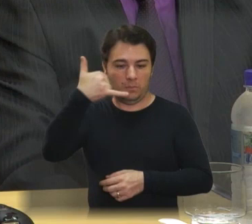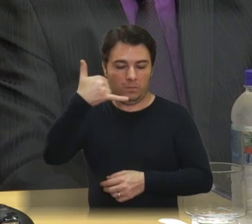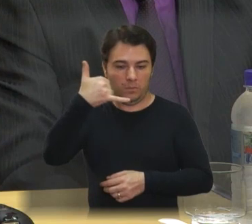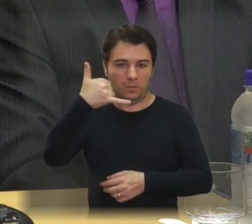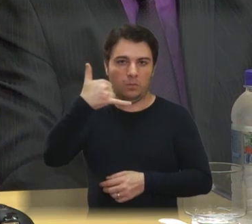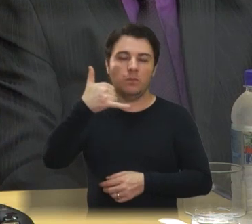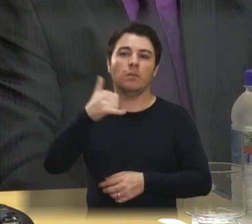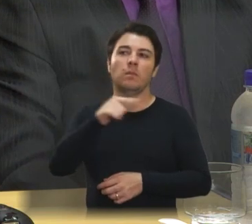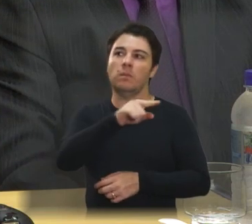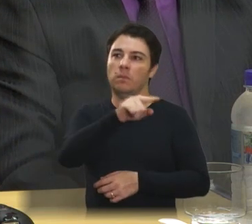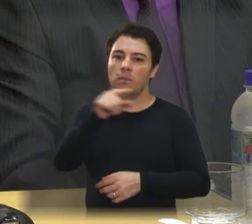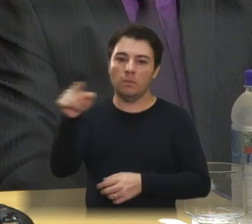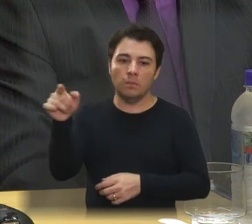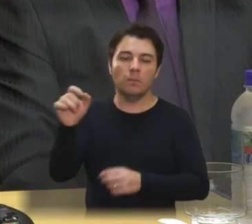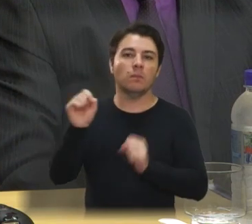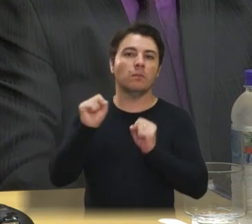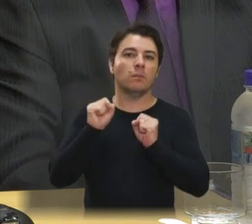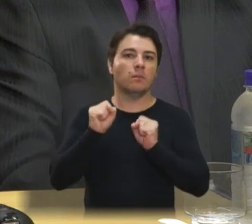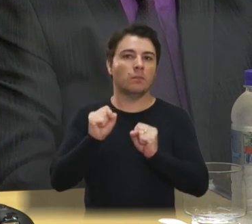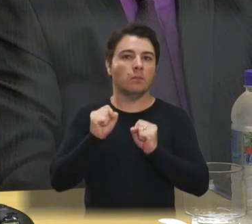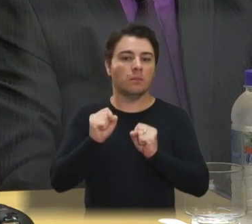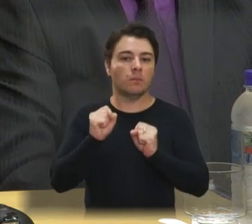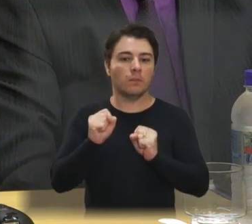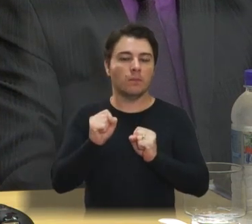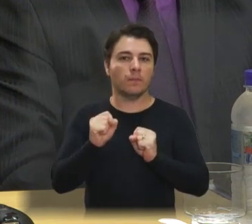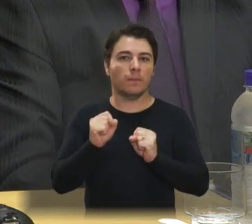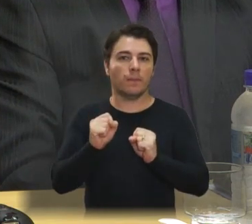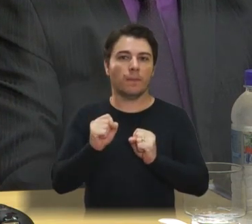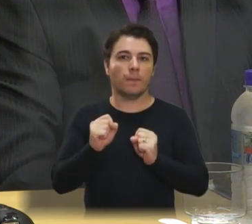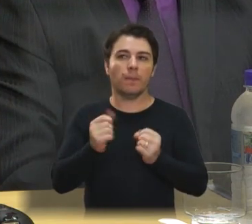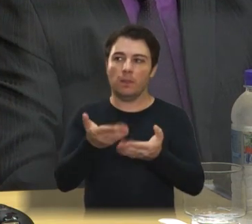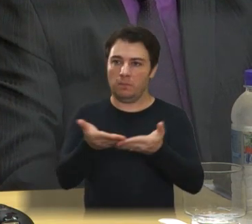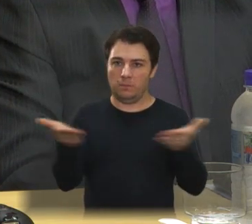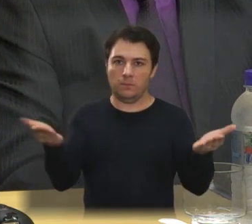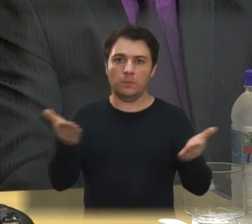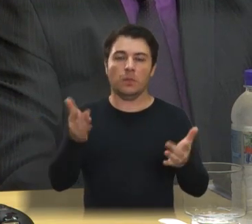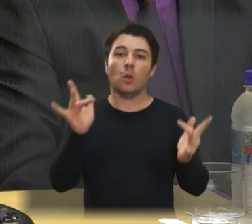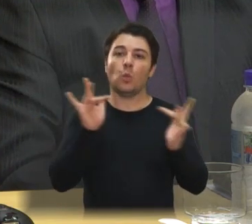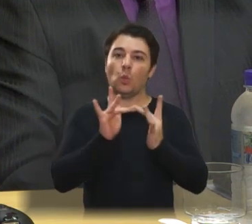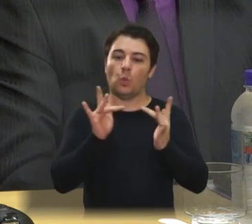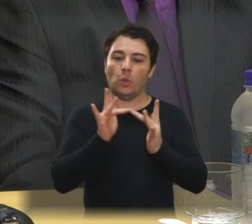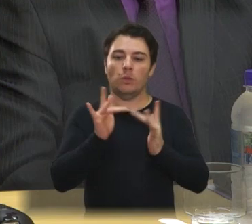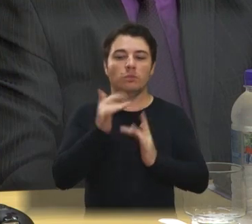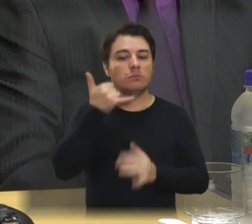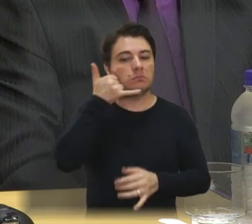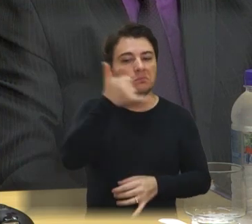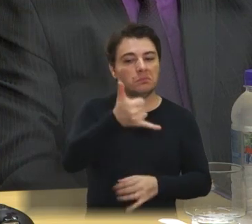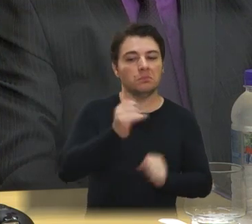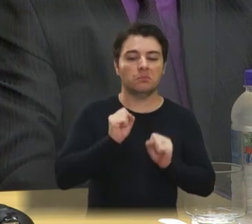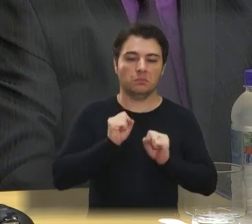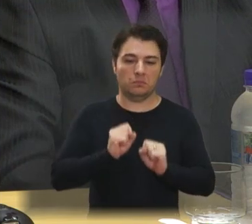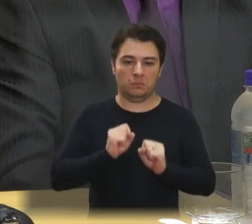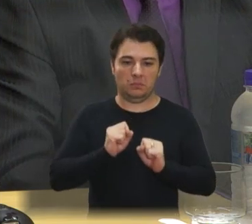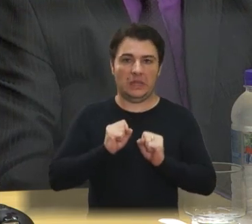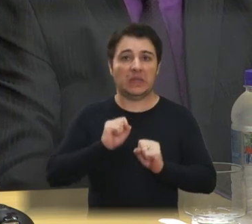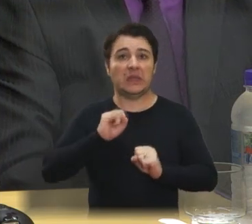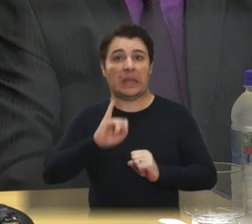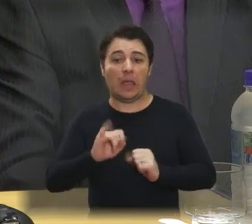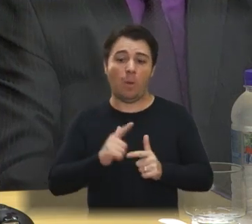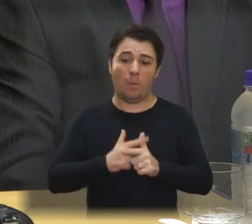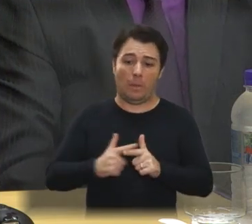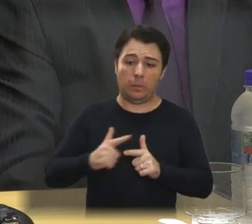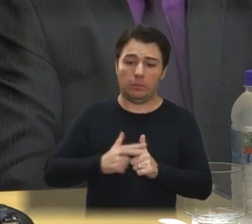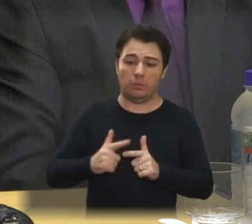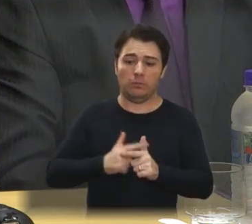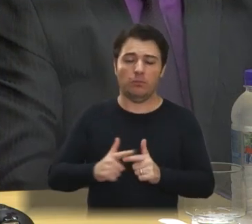para para o pessoal compra comunidade entrar em contato com com a gente quando tem